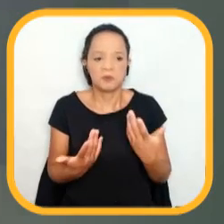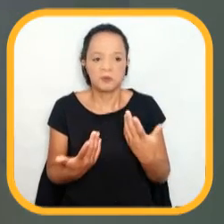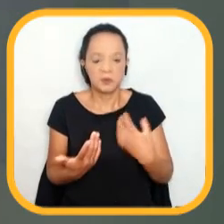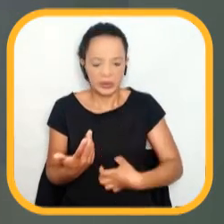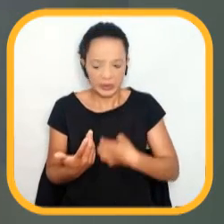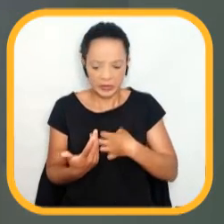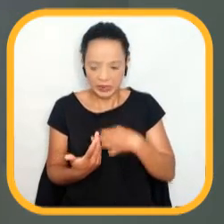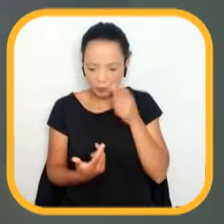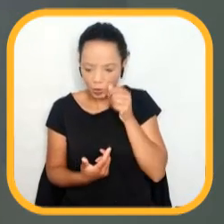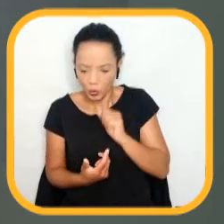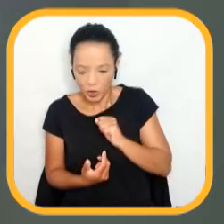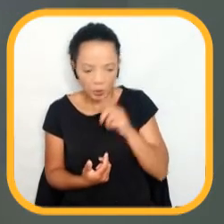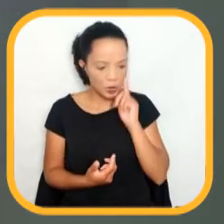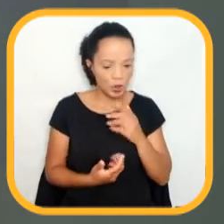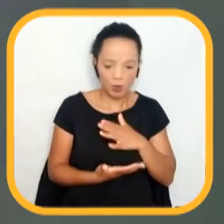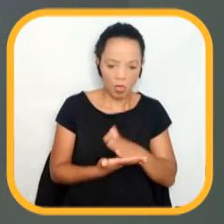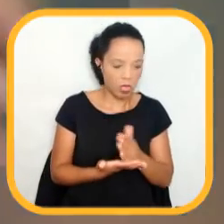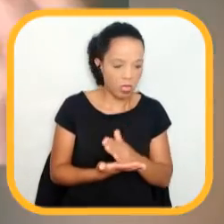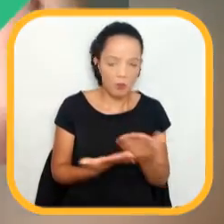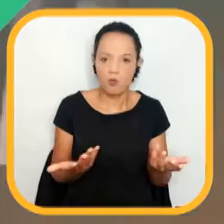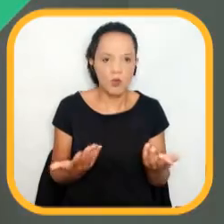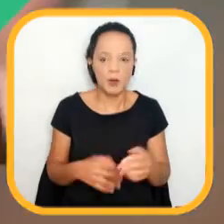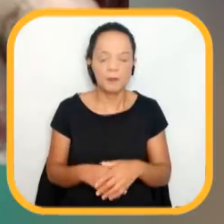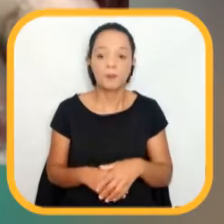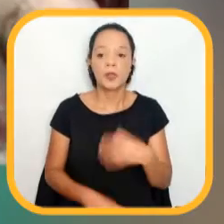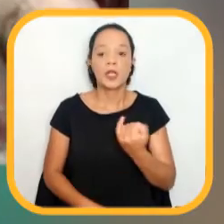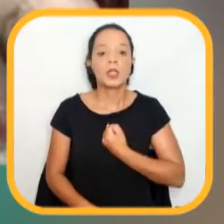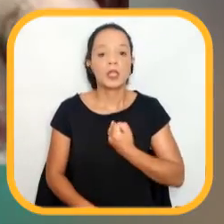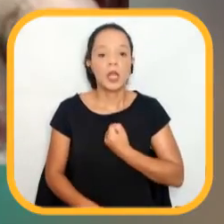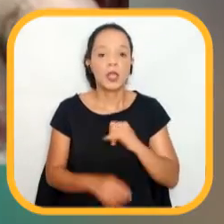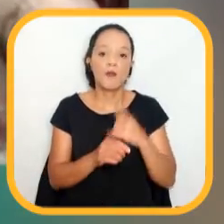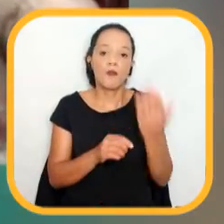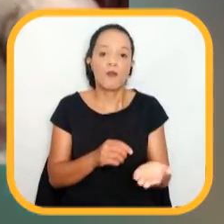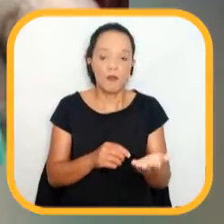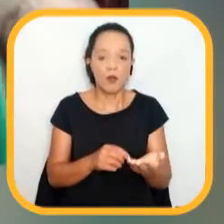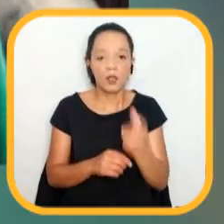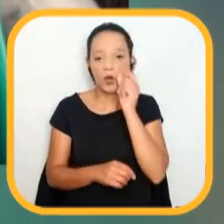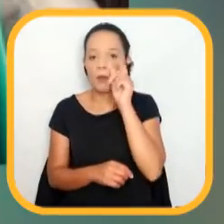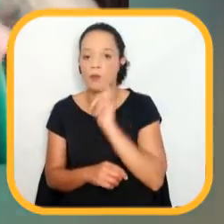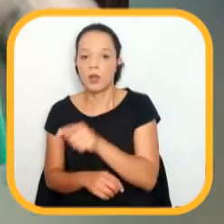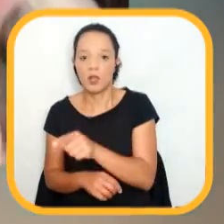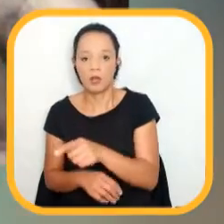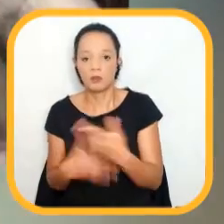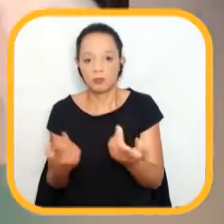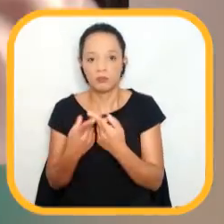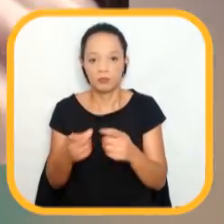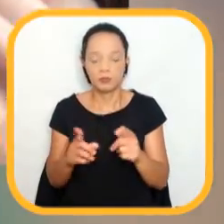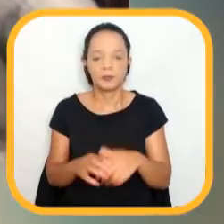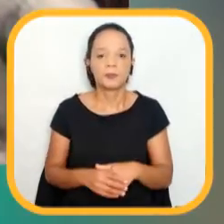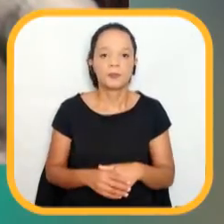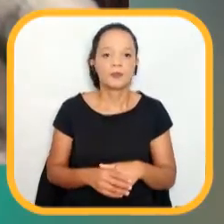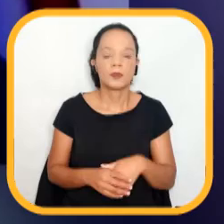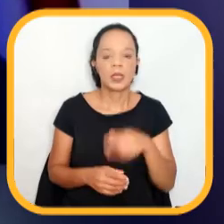não se identifica nem com o género masculino nem com o género feminino. Uma identidade fora do binário do género masculino